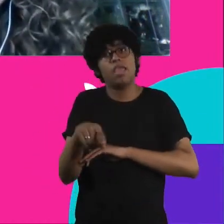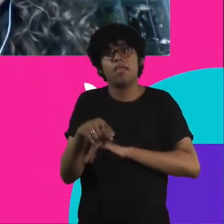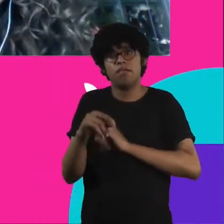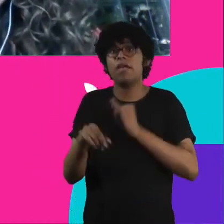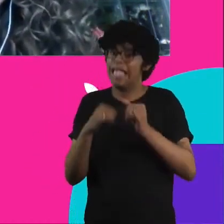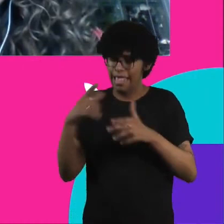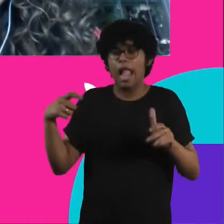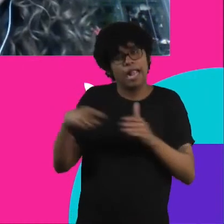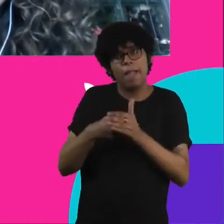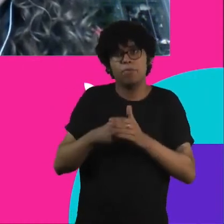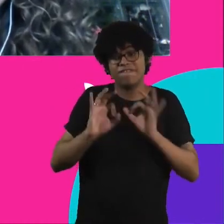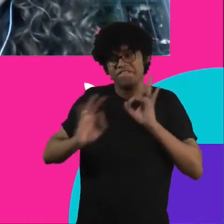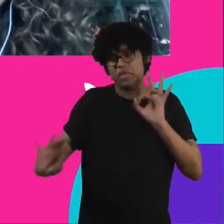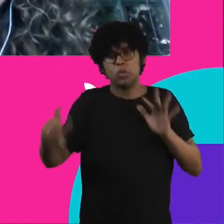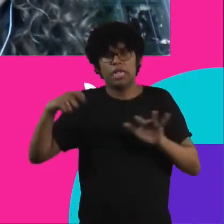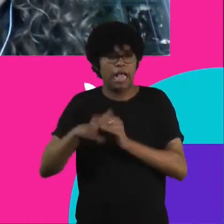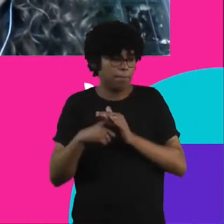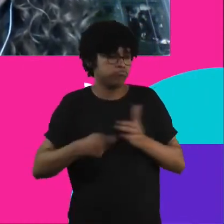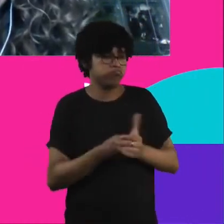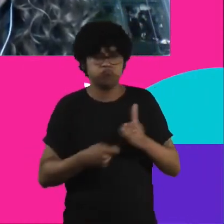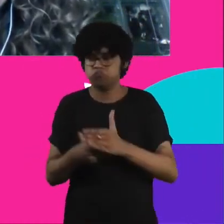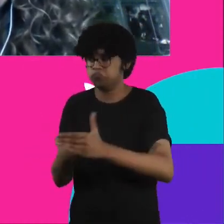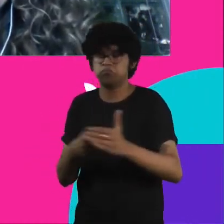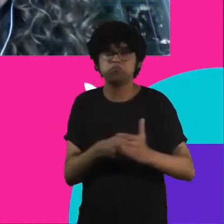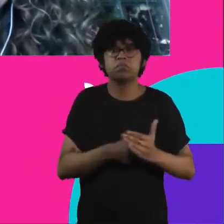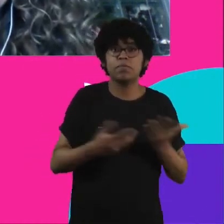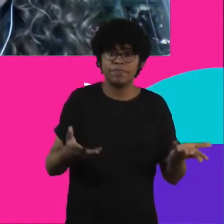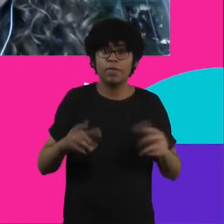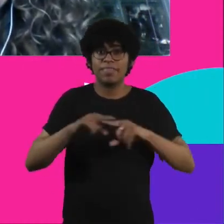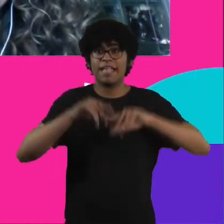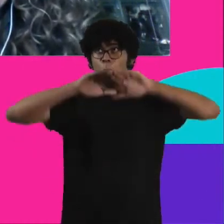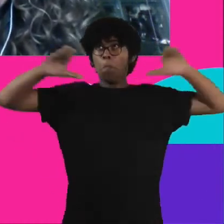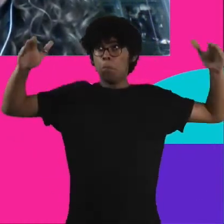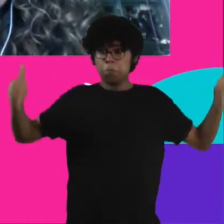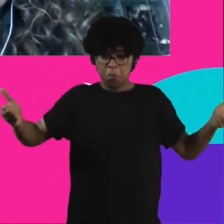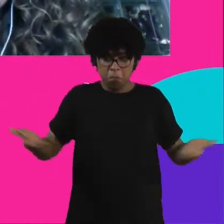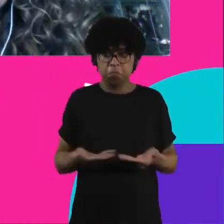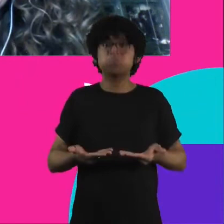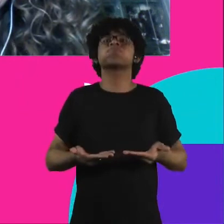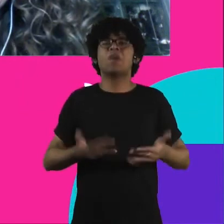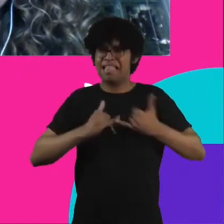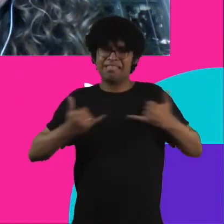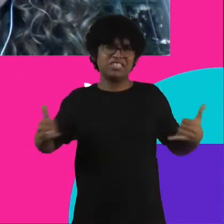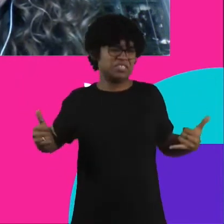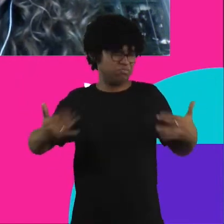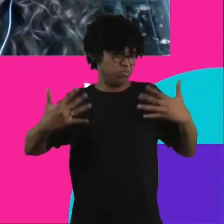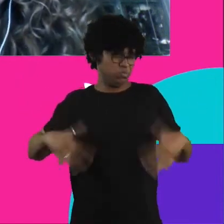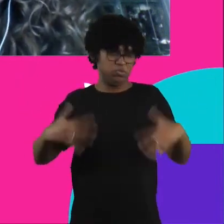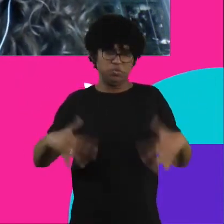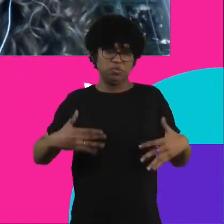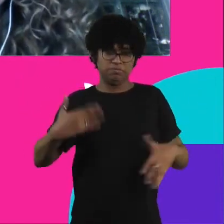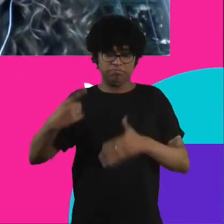é por cabos. E se colocou no meio desses caminhos um monte de containers com um consumo de energia absurdo para poder processar